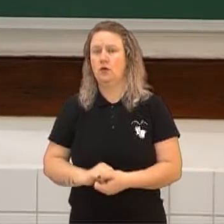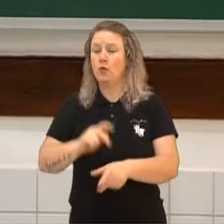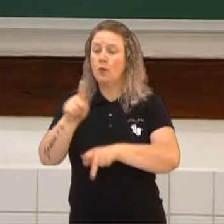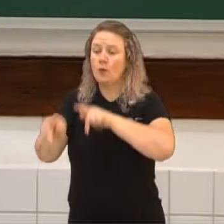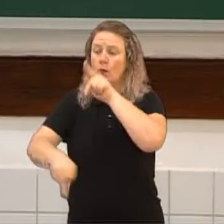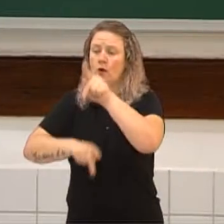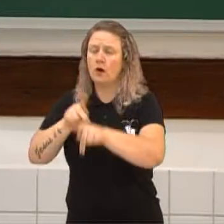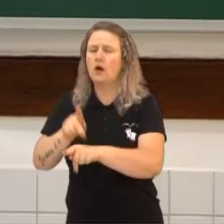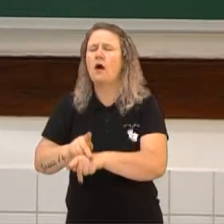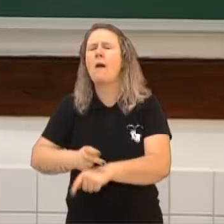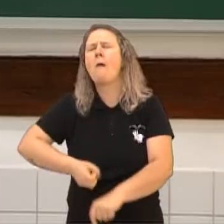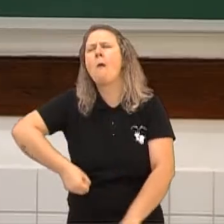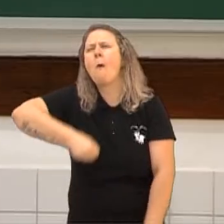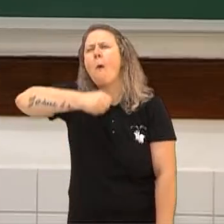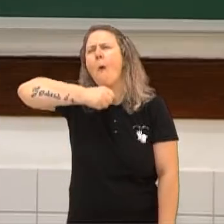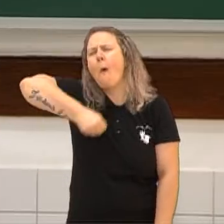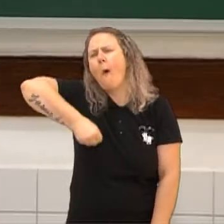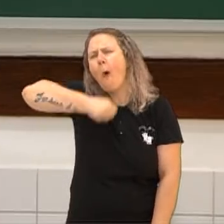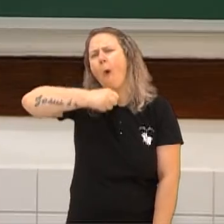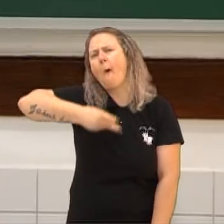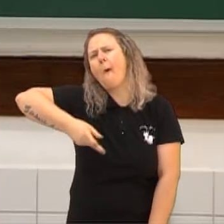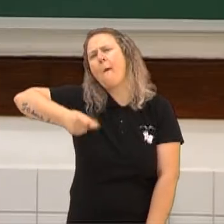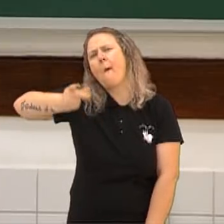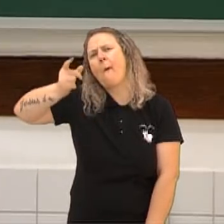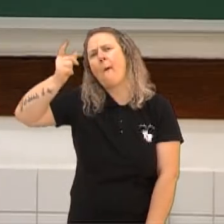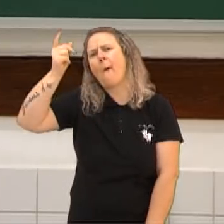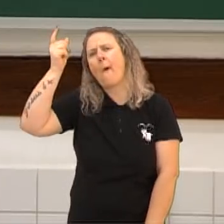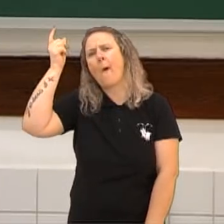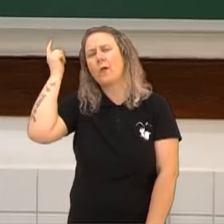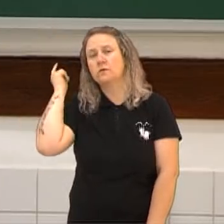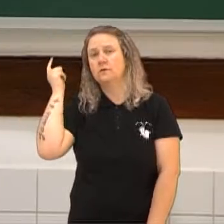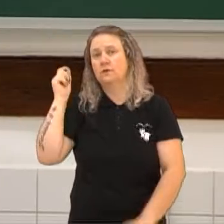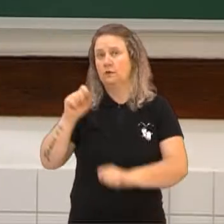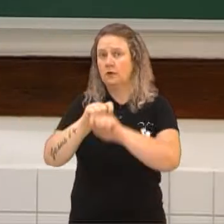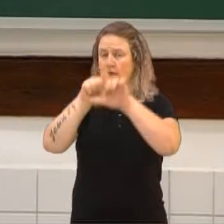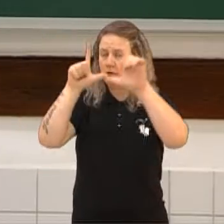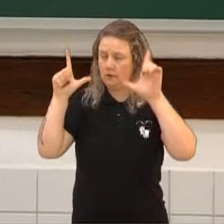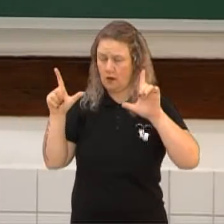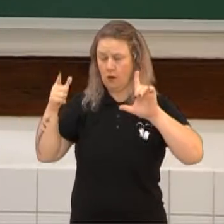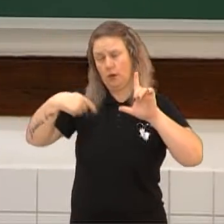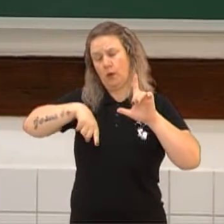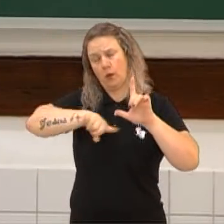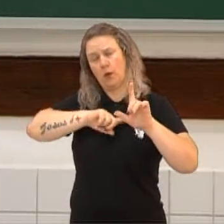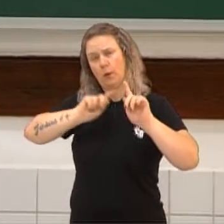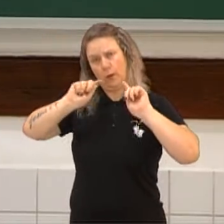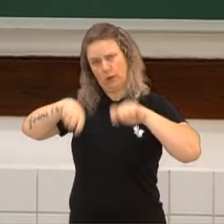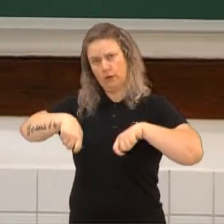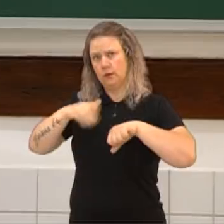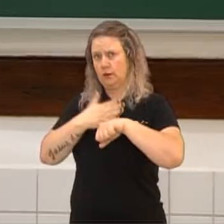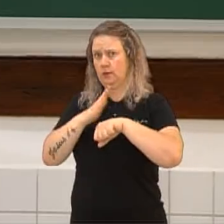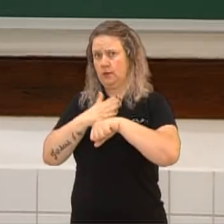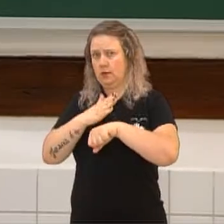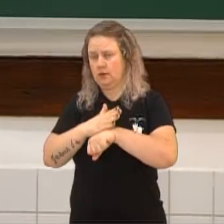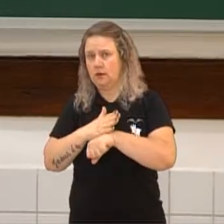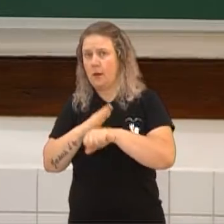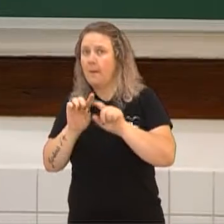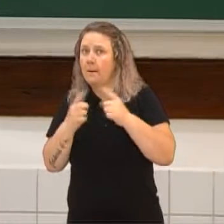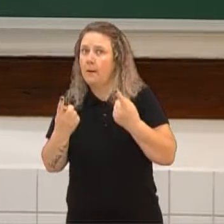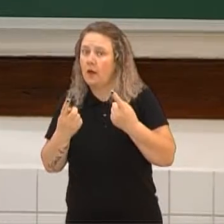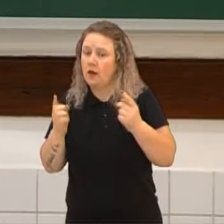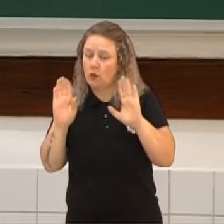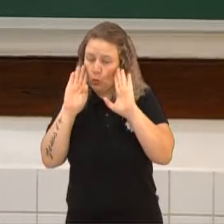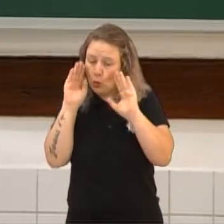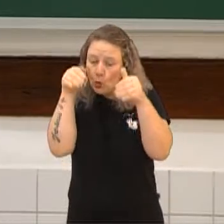povos mais antigos que tem e com certeza alguma coisa parecida a gente vai fazer. mas não é a nossa ideia